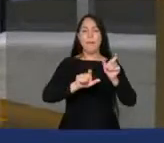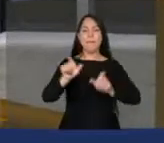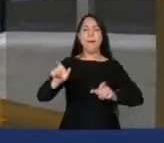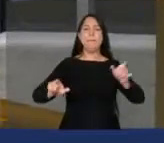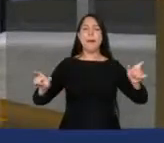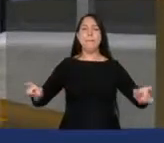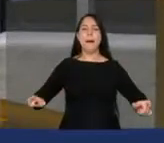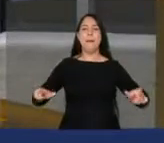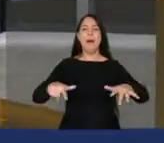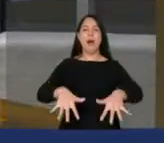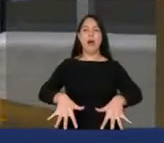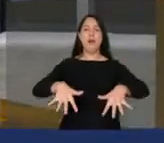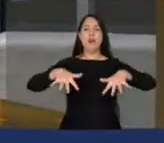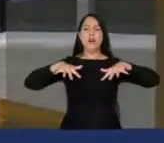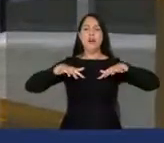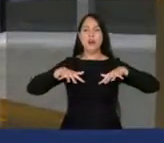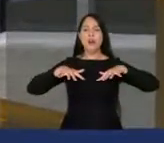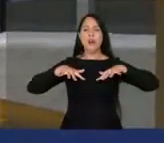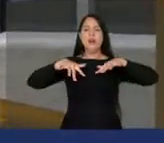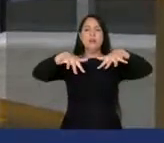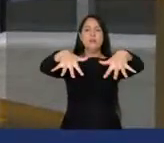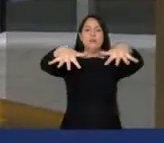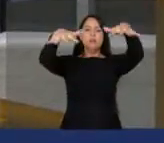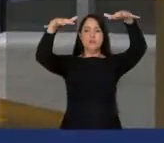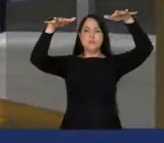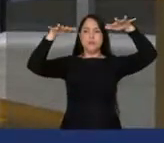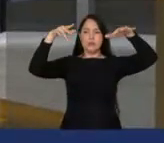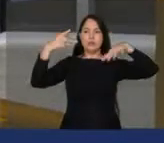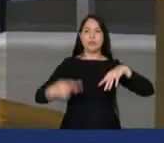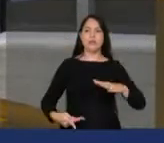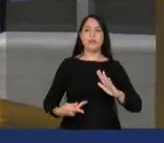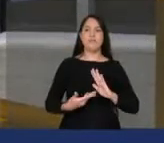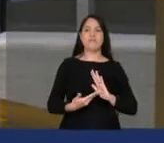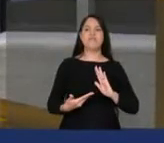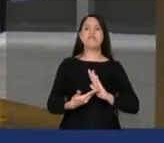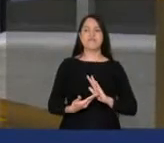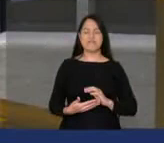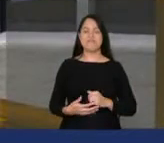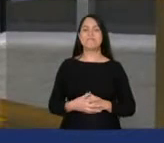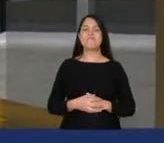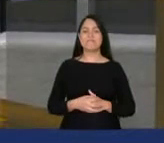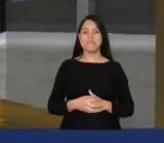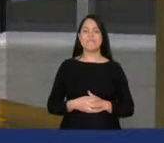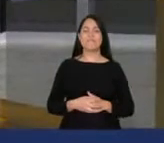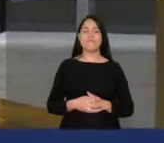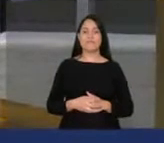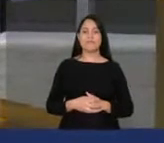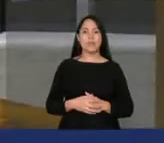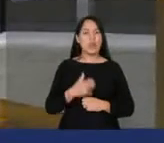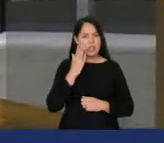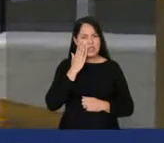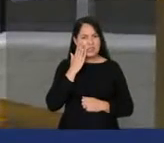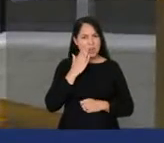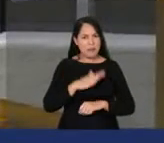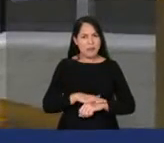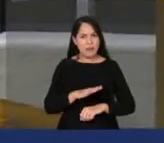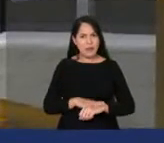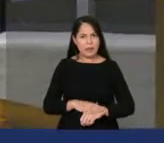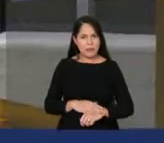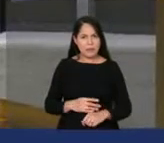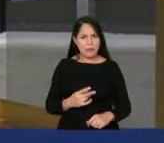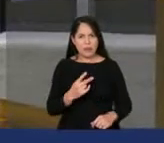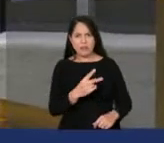no plenário, nas galerias da Câmara dos Deputados. Naquele momento, foi registrado